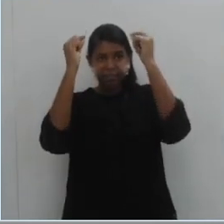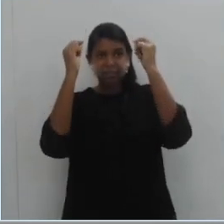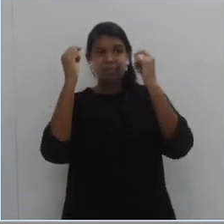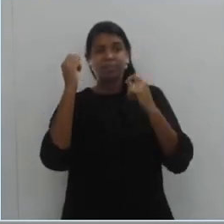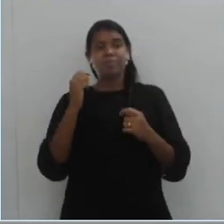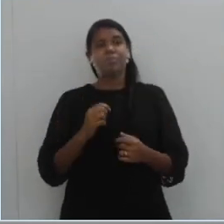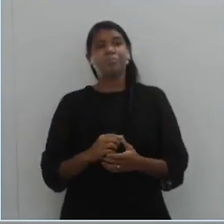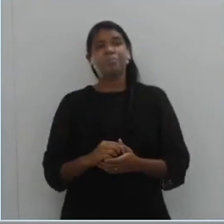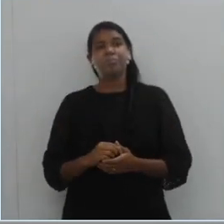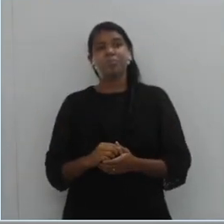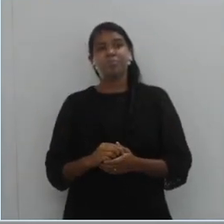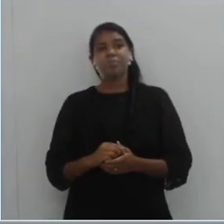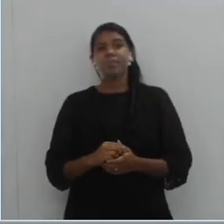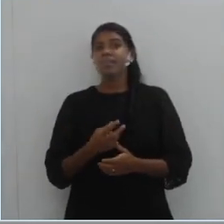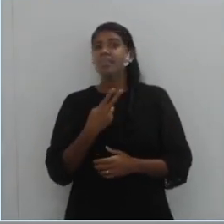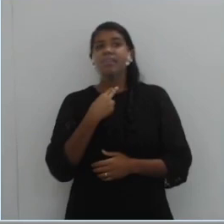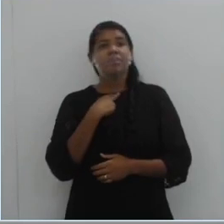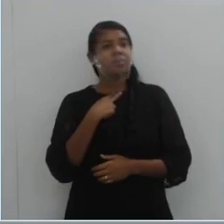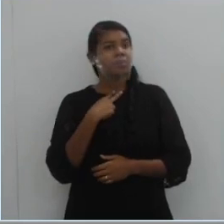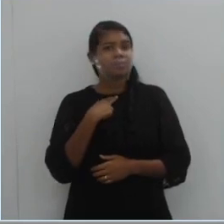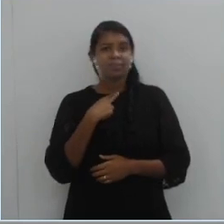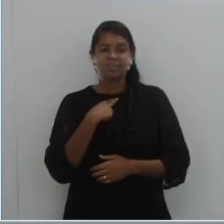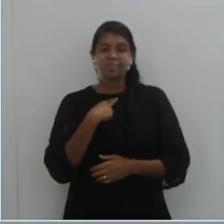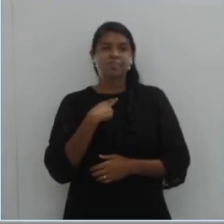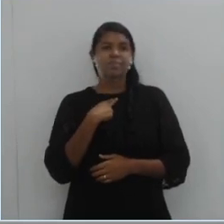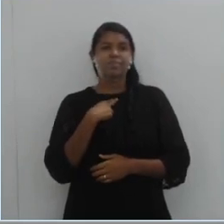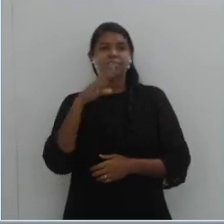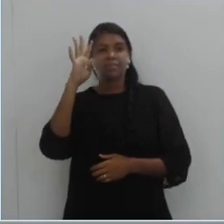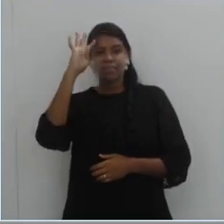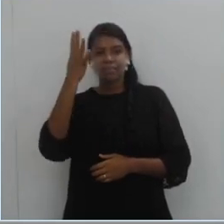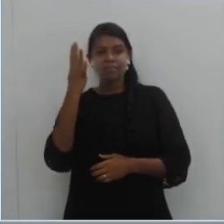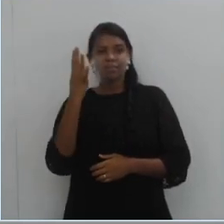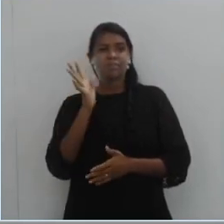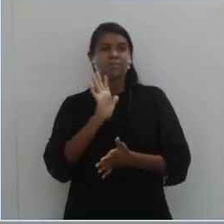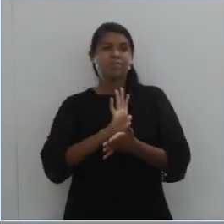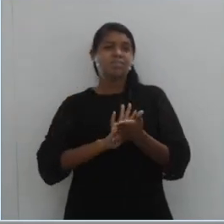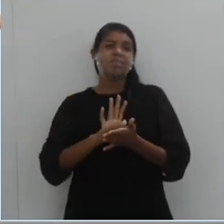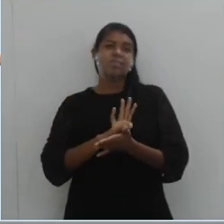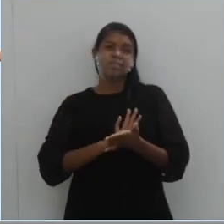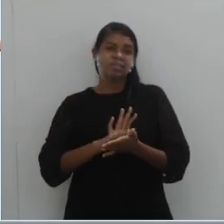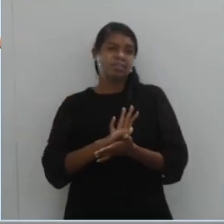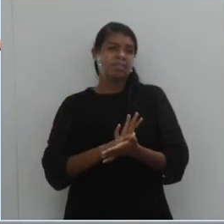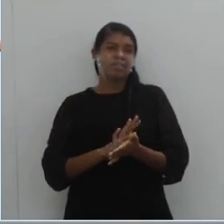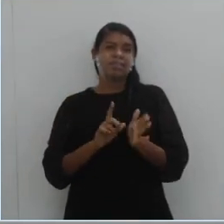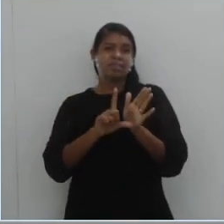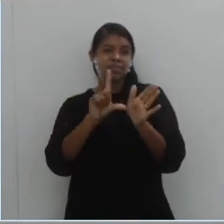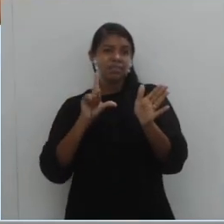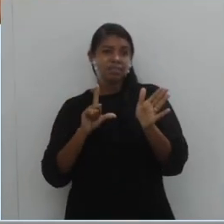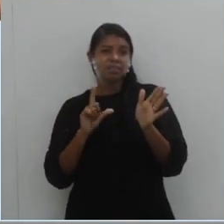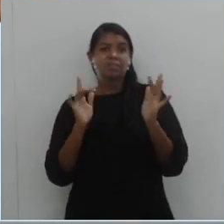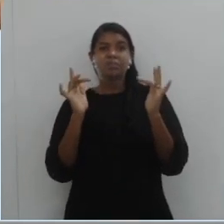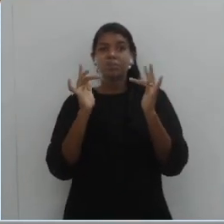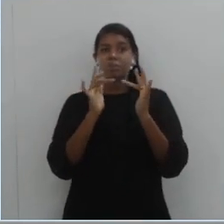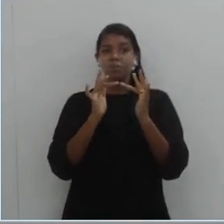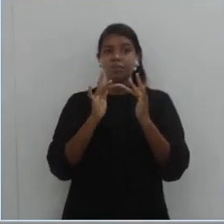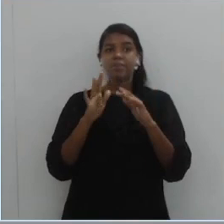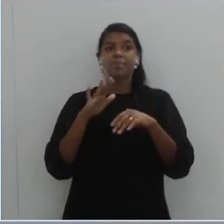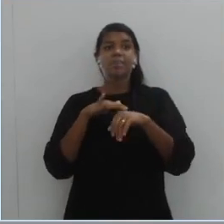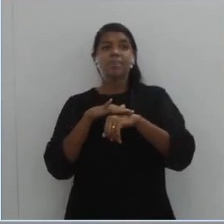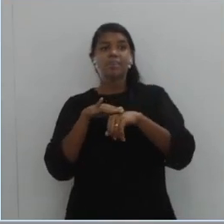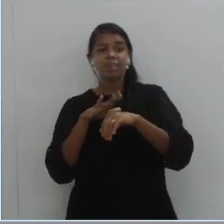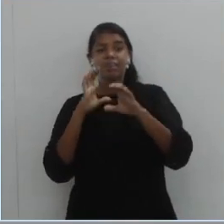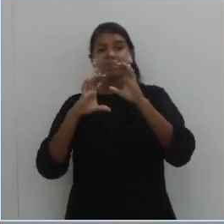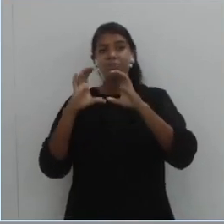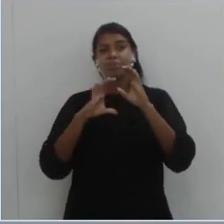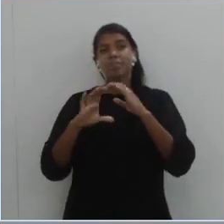não podia ter nenhuma decisão sem ser do marido. Tá claro, gente? Então vamos